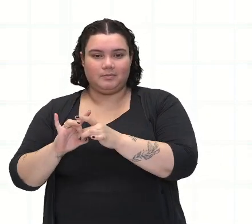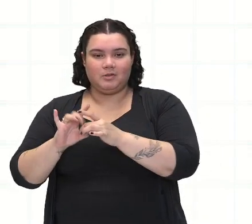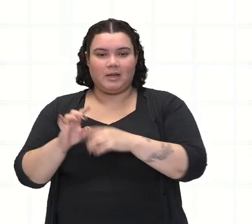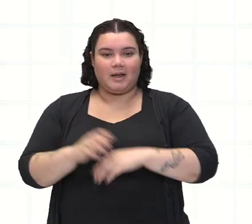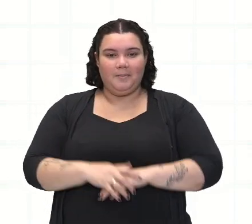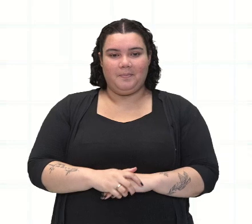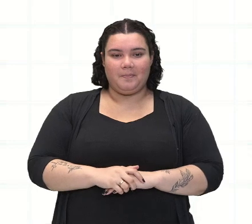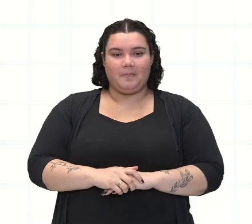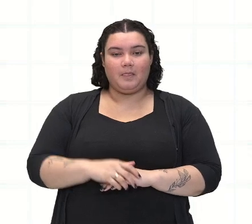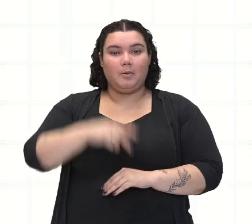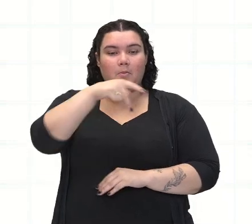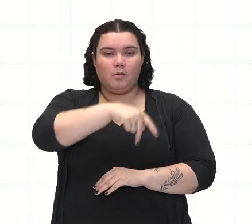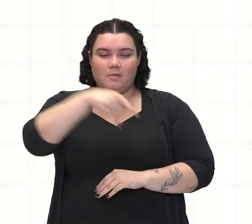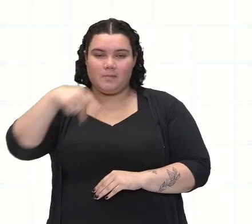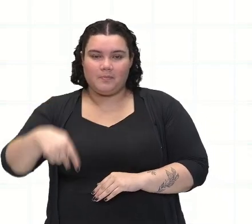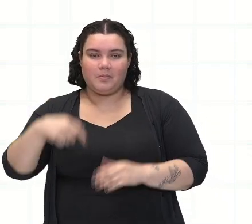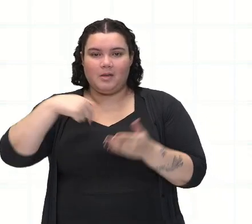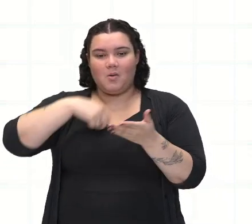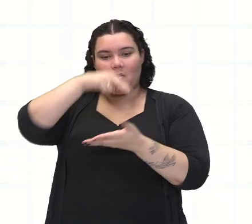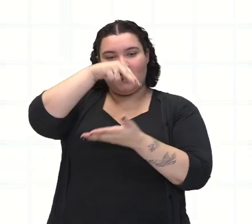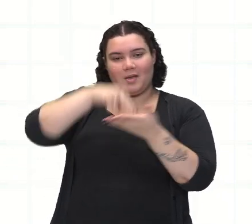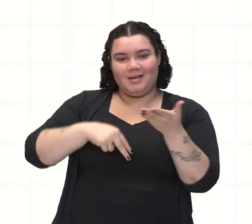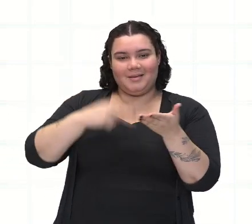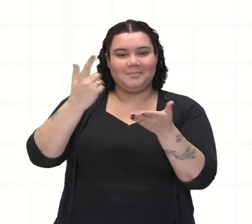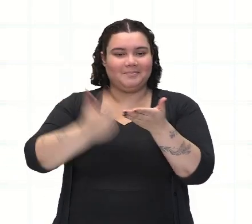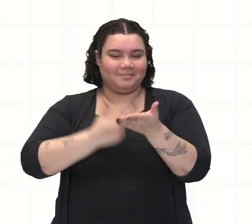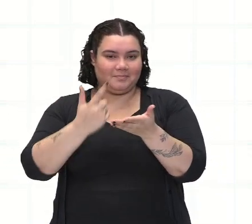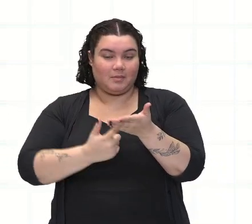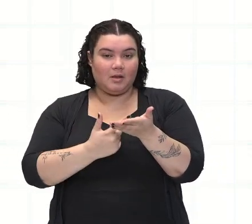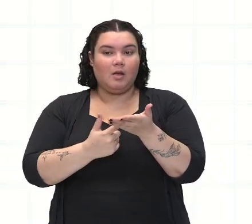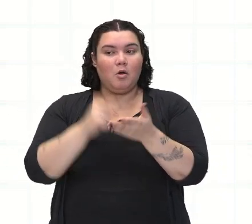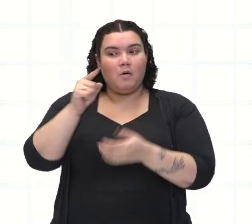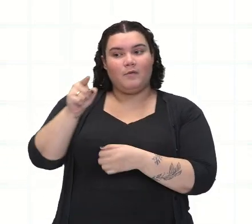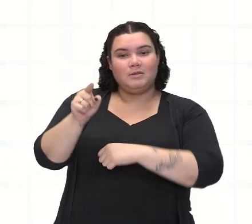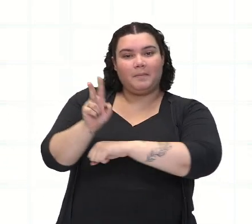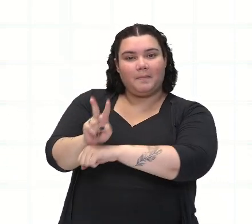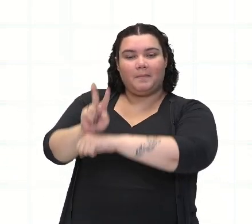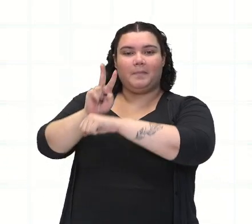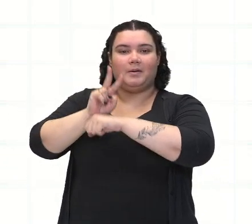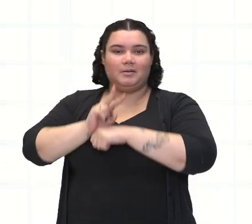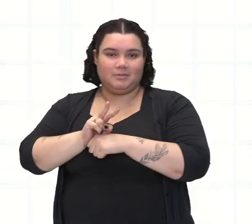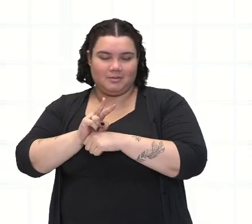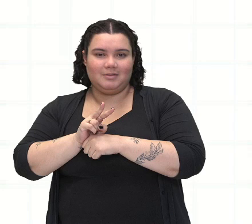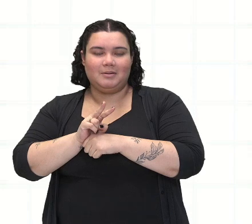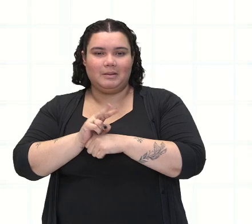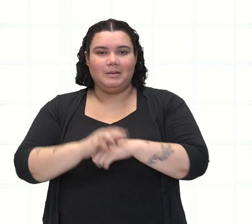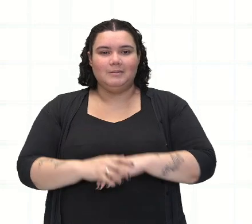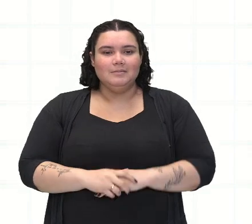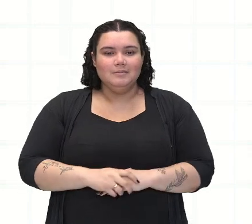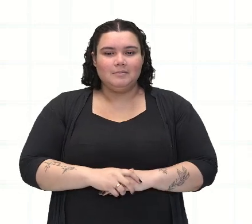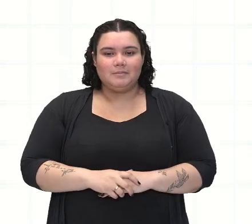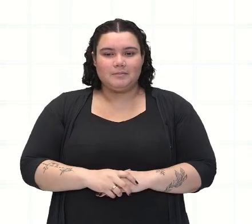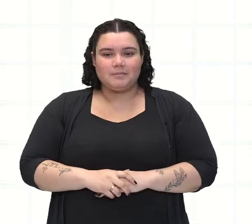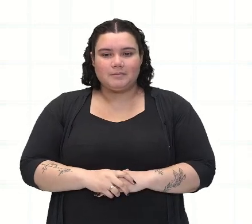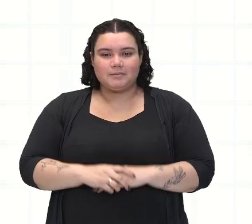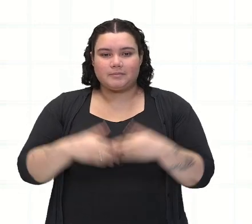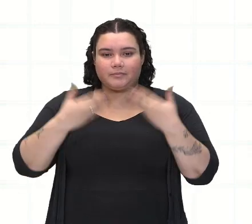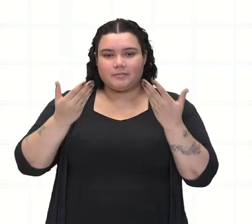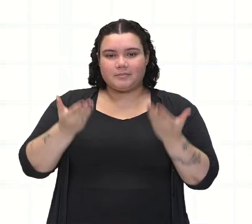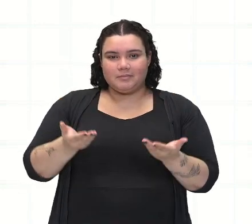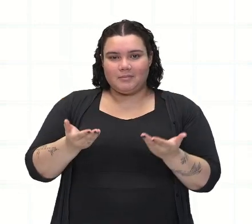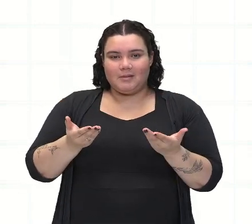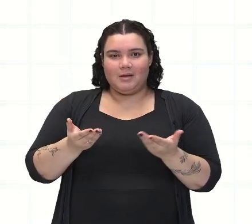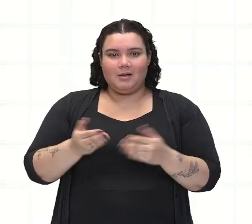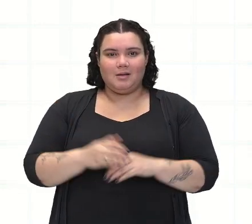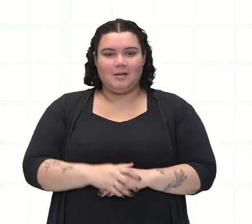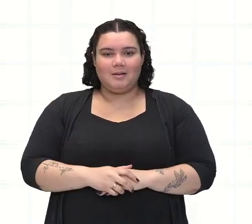Professora, eu li o livro que você me emprestou. Então, olha lá,